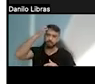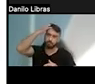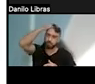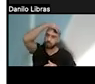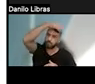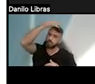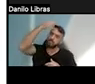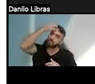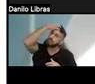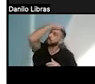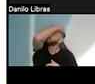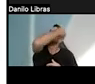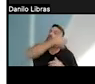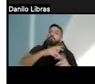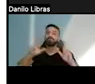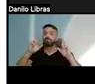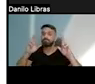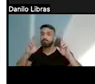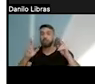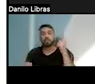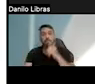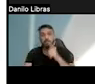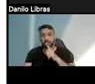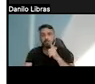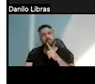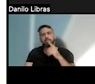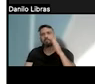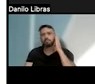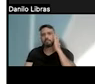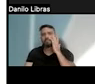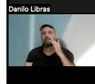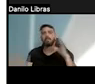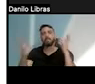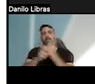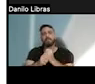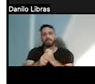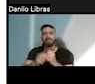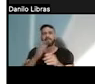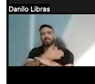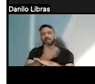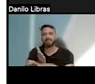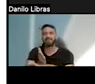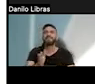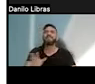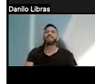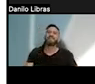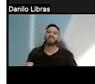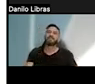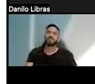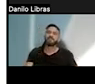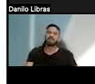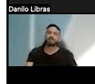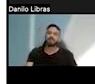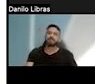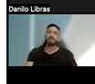temos, né, uma expectativa, e aí, portanto, eu acho que eu já fechei, inclusive, já passei do meu tempo, então eu só